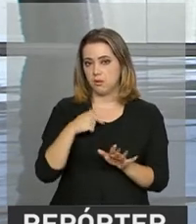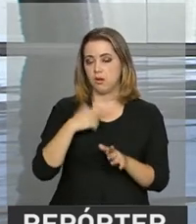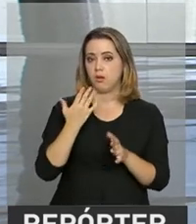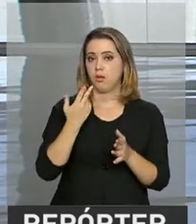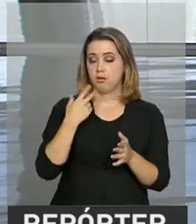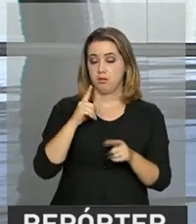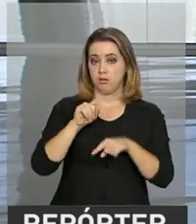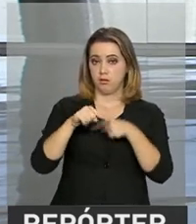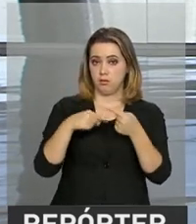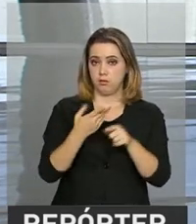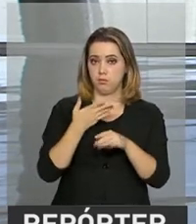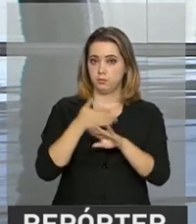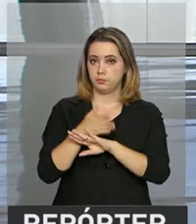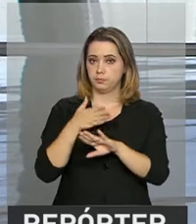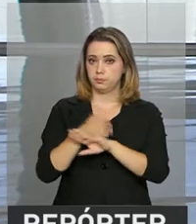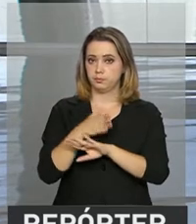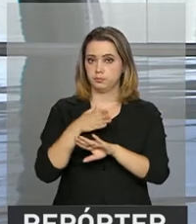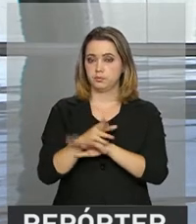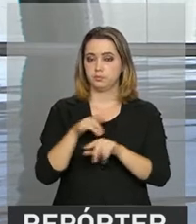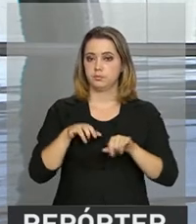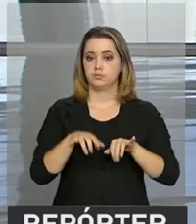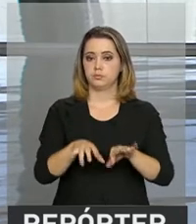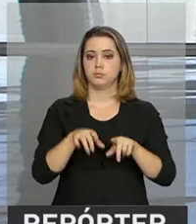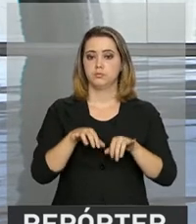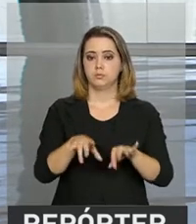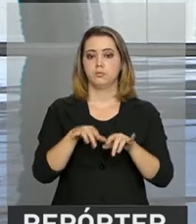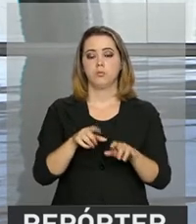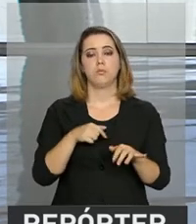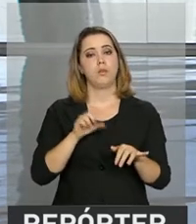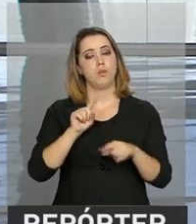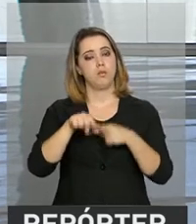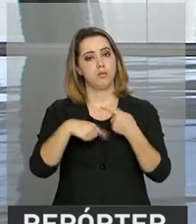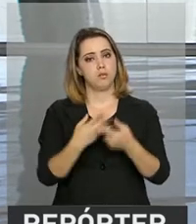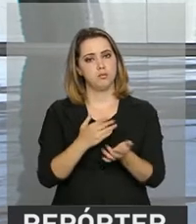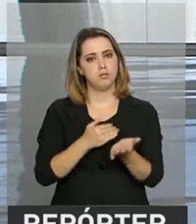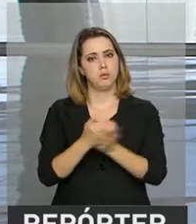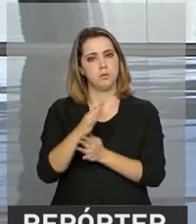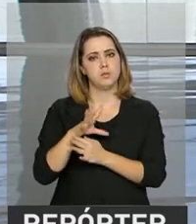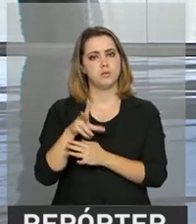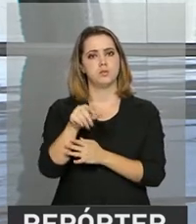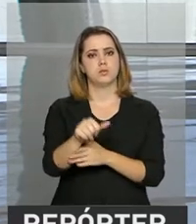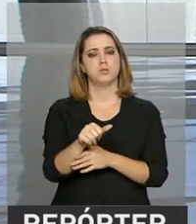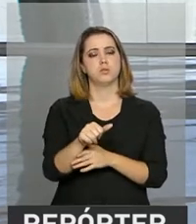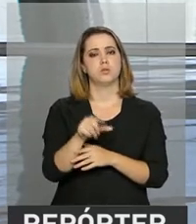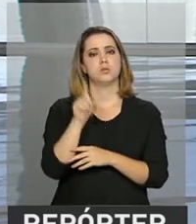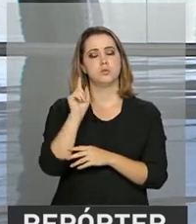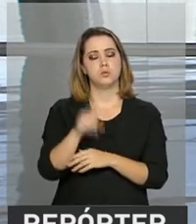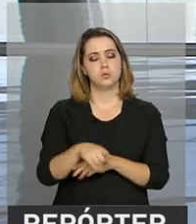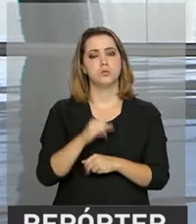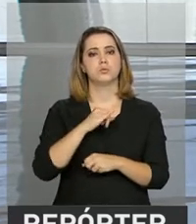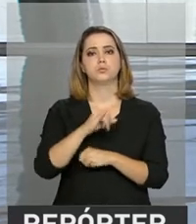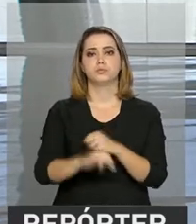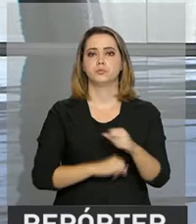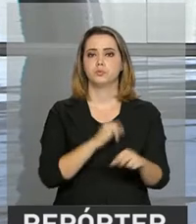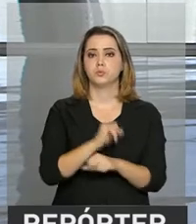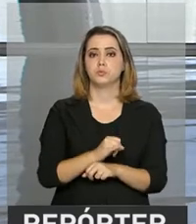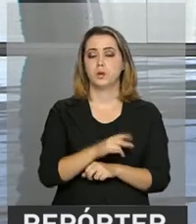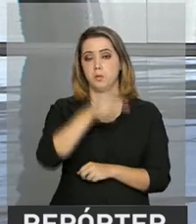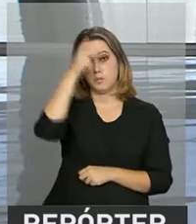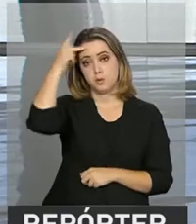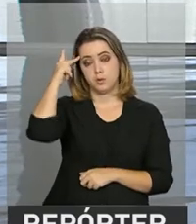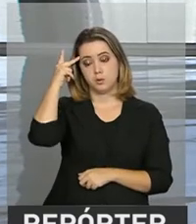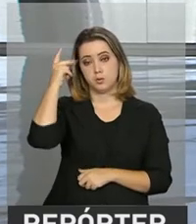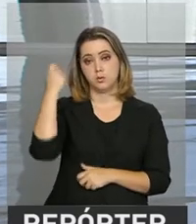o estudante tem acesso à página de preenchimento do formulário e, a partir daí, todo o processo é online. O aluno estrangeiro